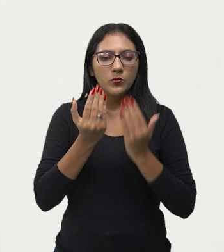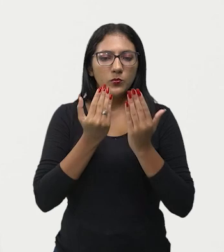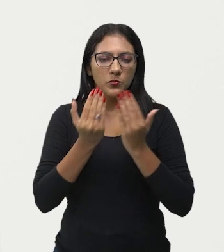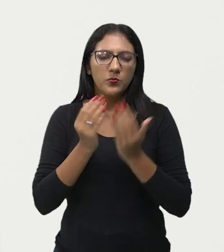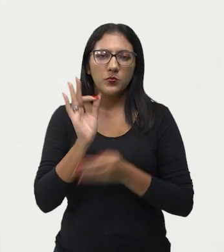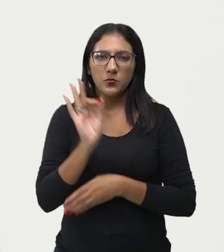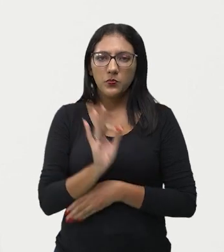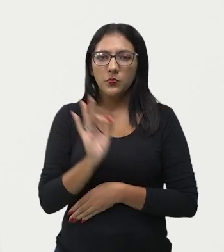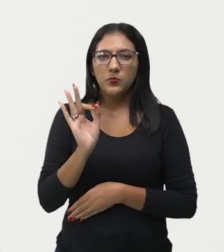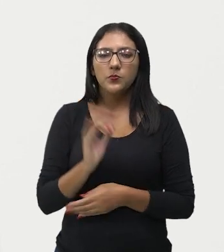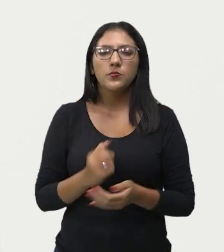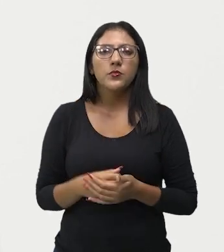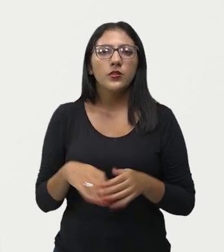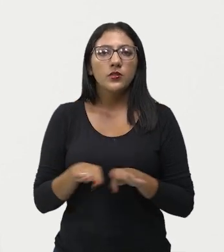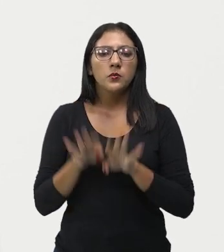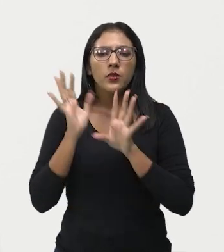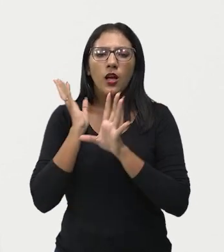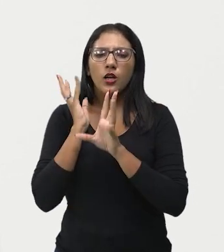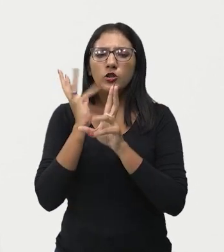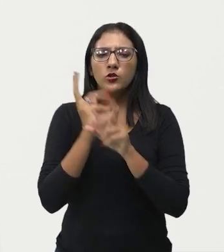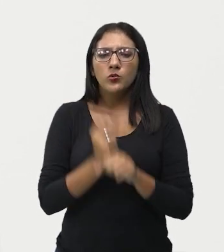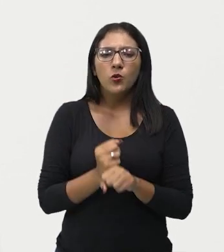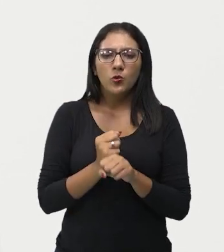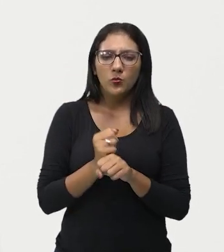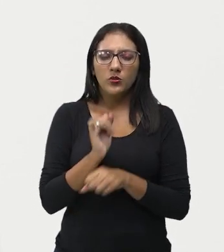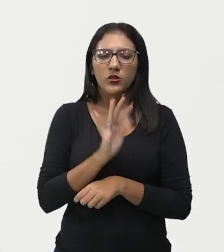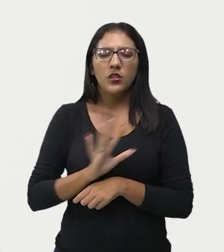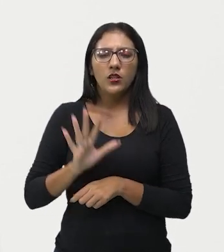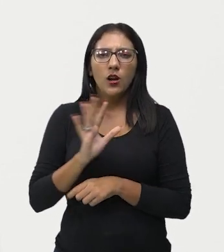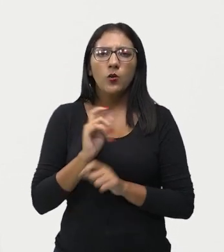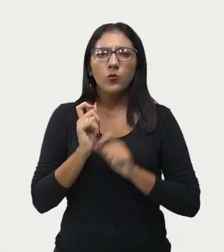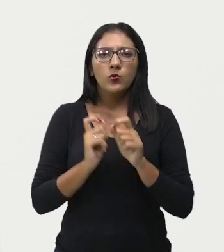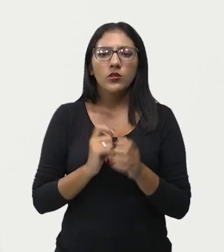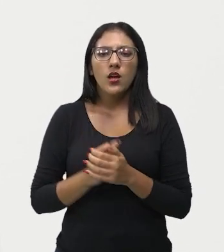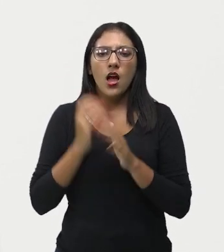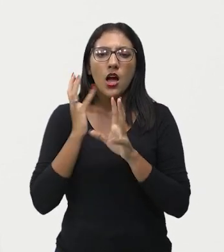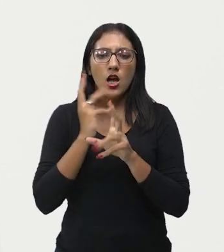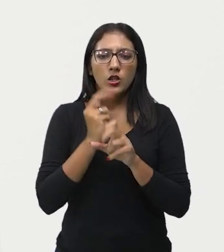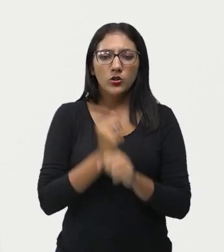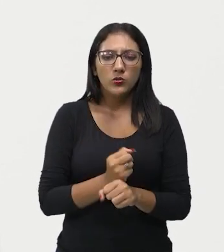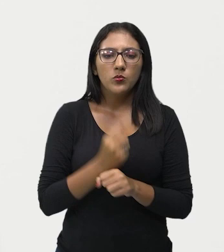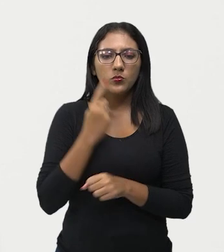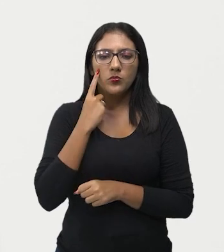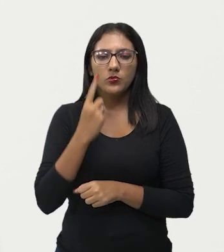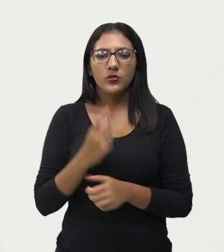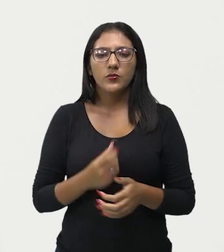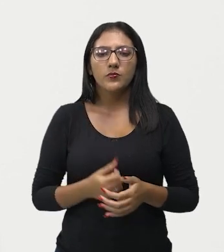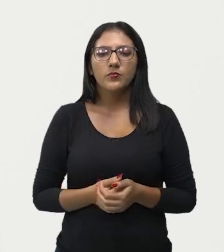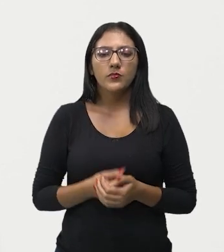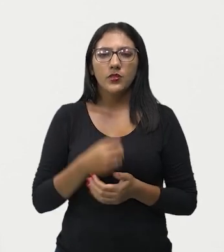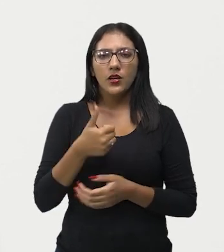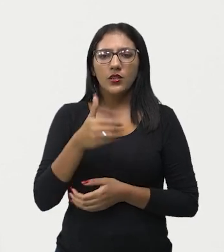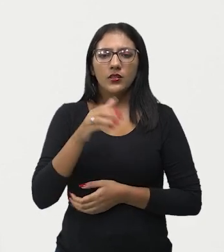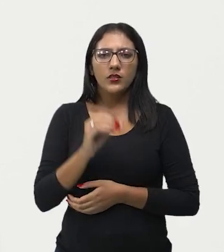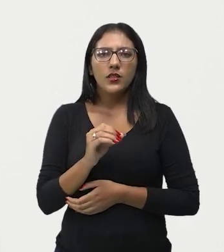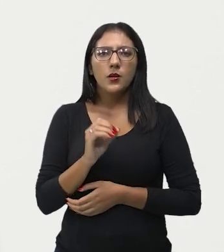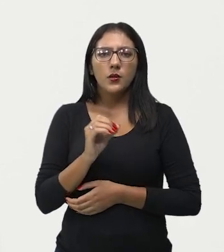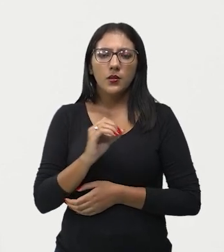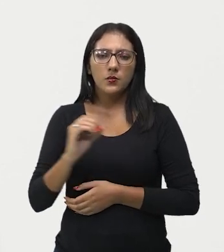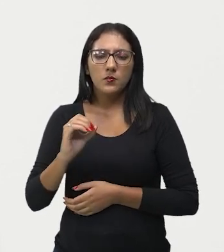E a soma, pessoal, do total da frequência relativa é a soma das porcentagens, tá bom? Você escreve aqui embaixo, 100%.